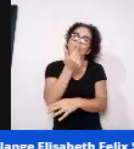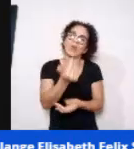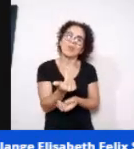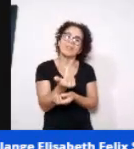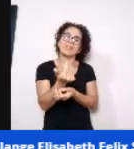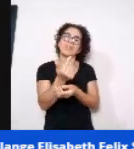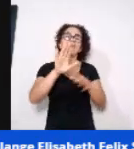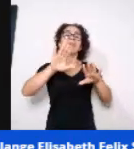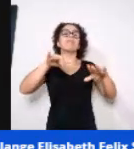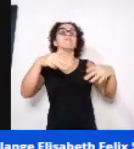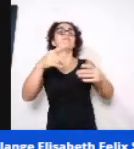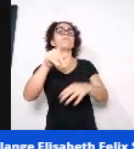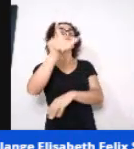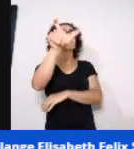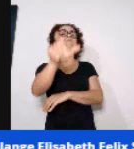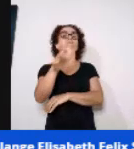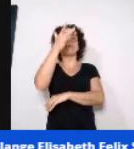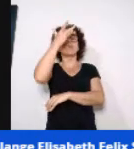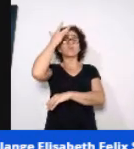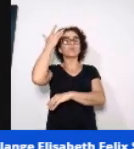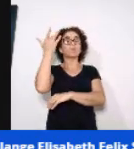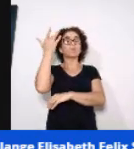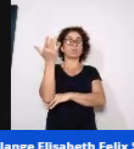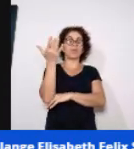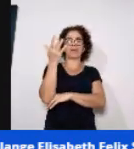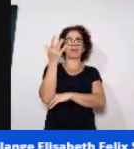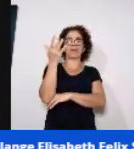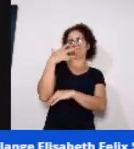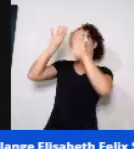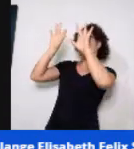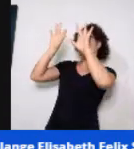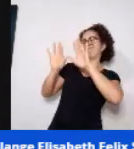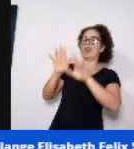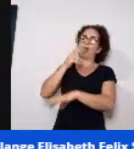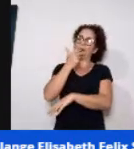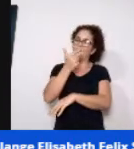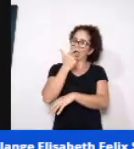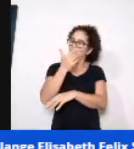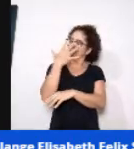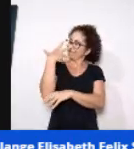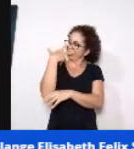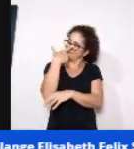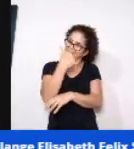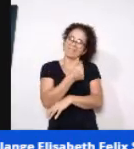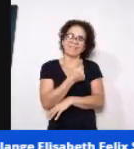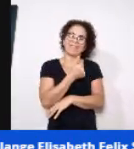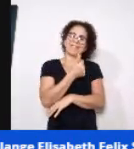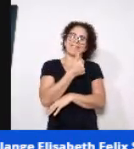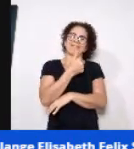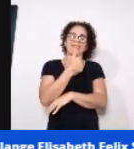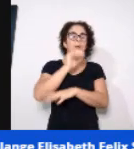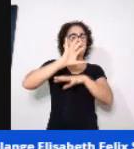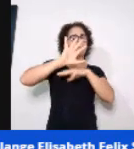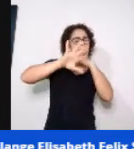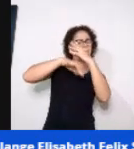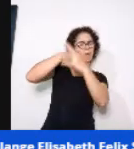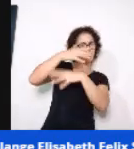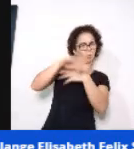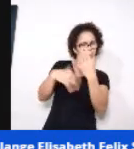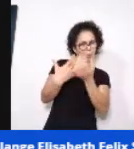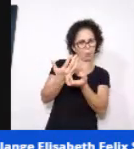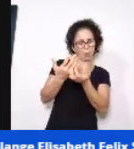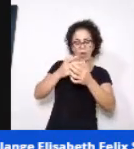Nossa, nevando colorido, foi bonito. Essa aí saiu sem querer, gente. Que tipo de pessoa você é? Você vê a bagunça ou você vê a beleza do